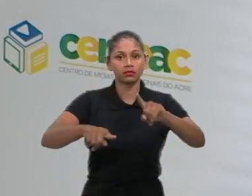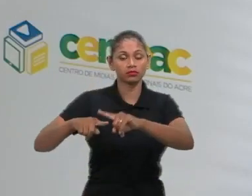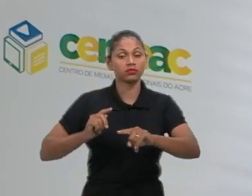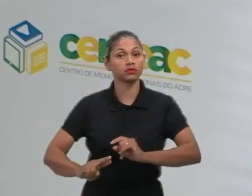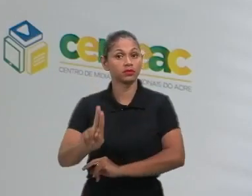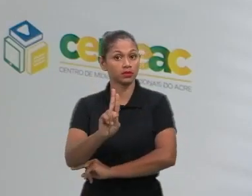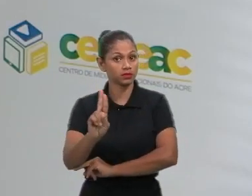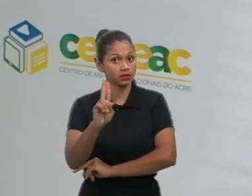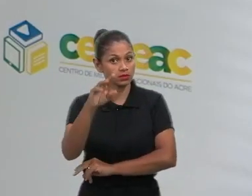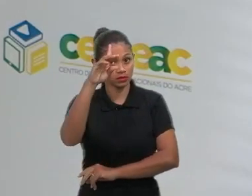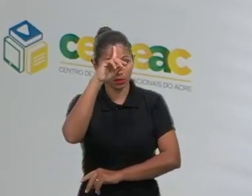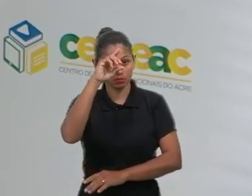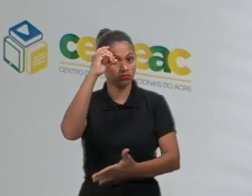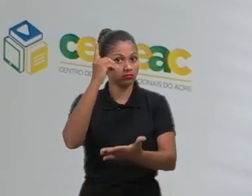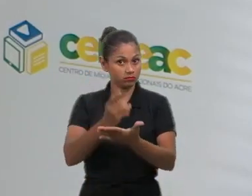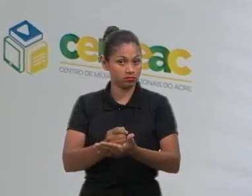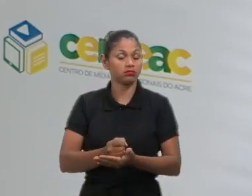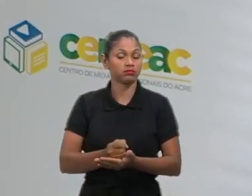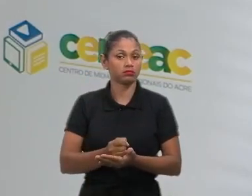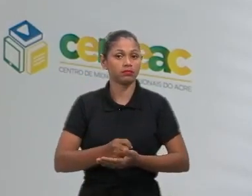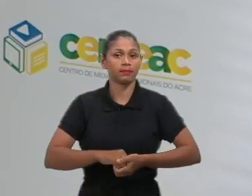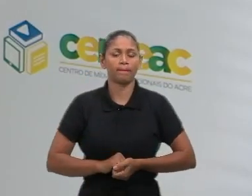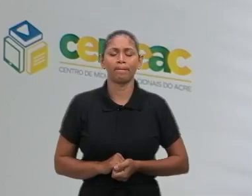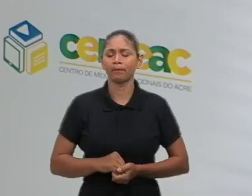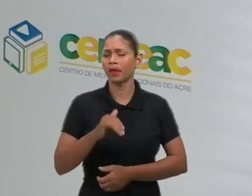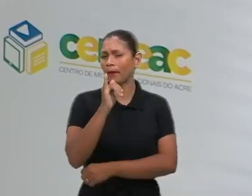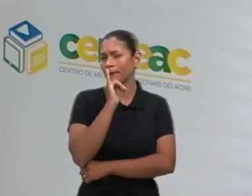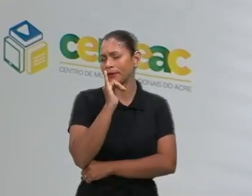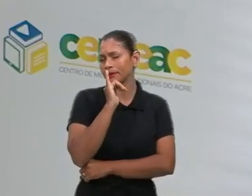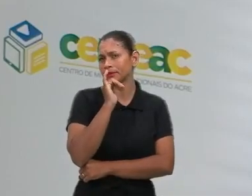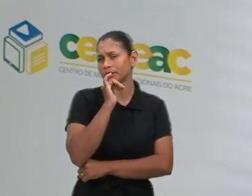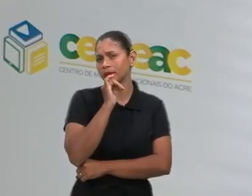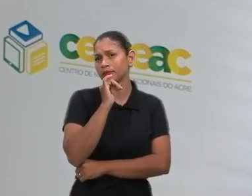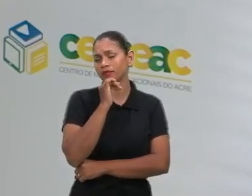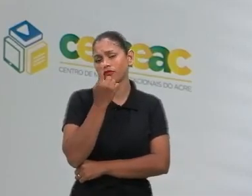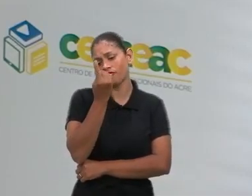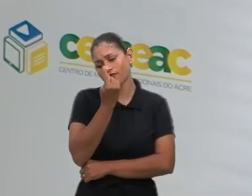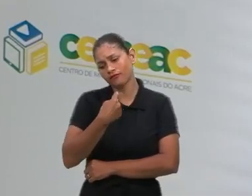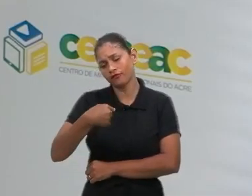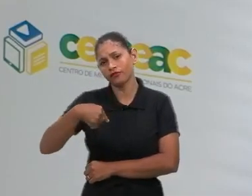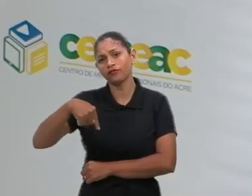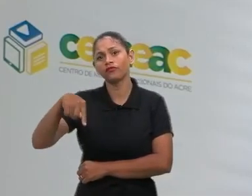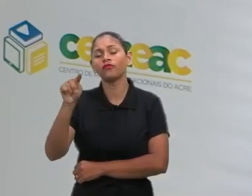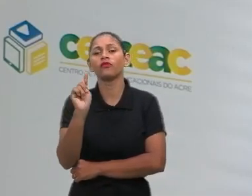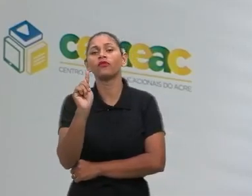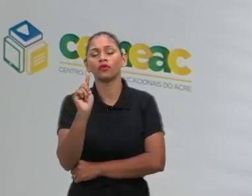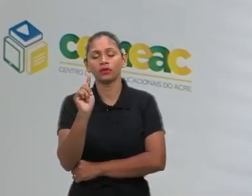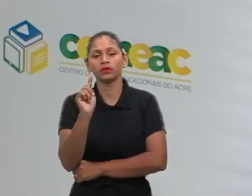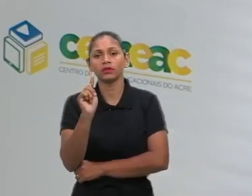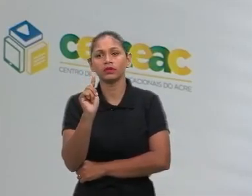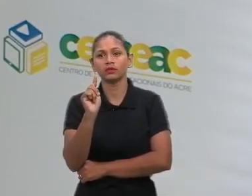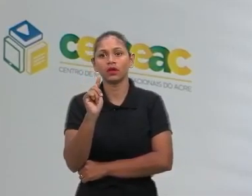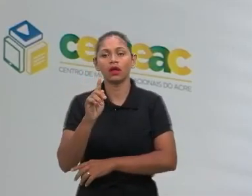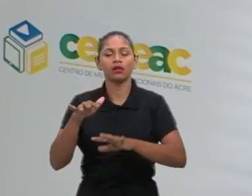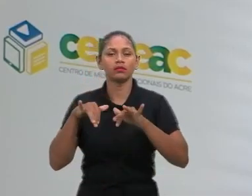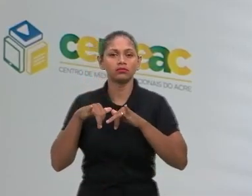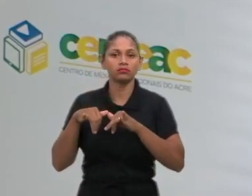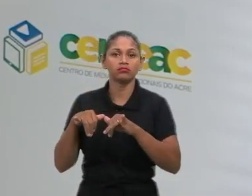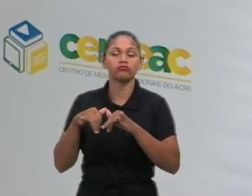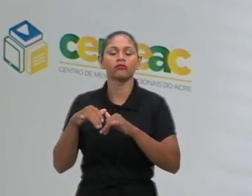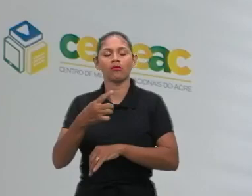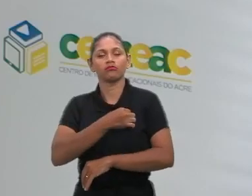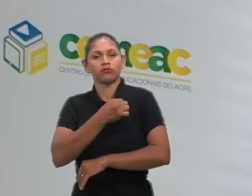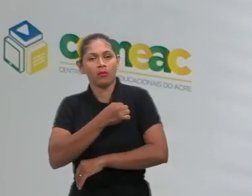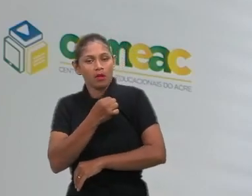nessa decisão. Por exemplo, no dia que eu vou ao shopping, né, o que é que eu vou fazer? Eu quero comprar uma camisa, quero comprar